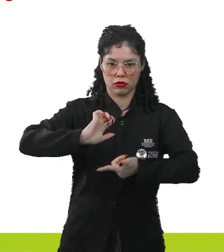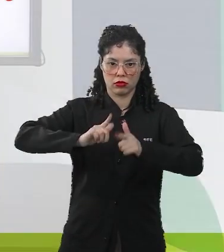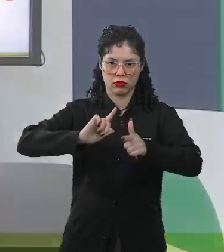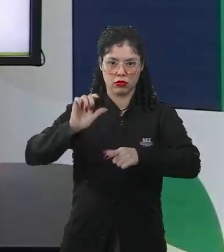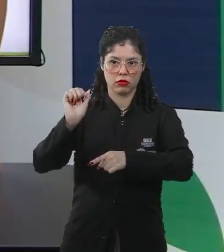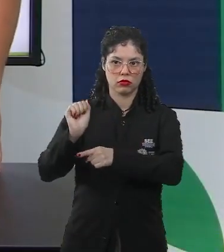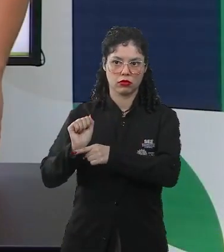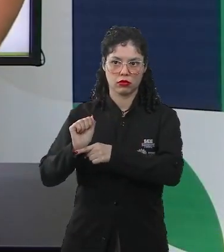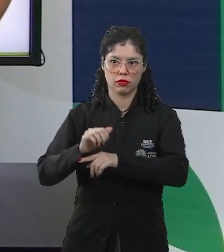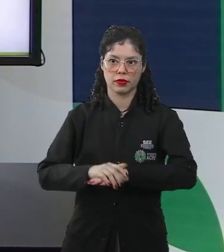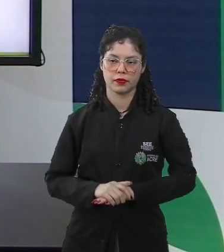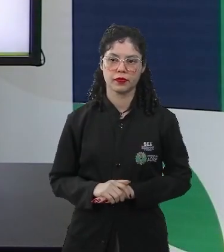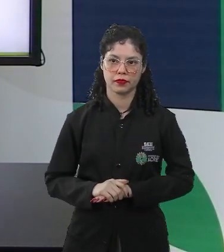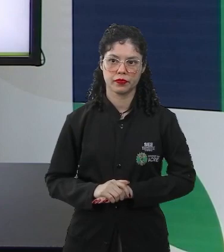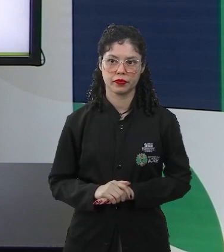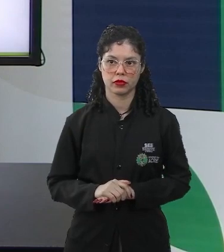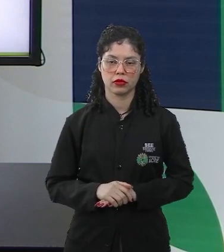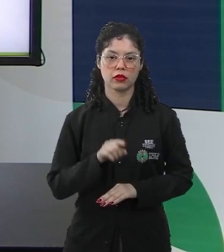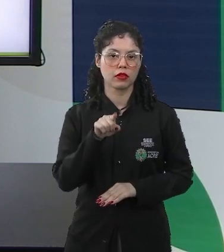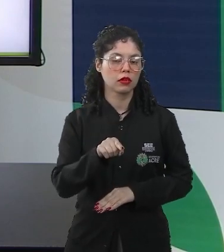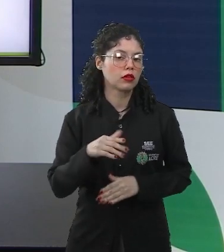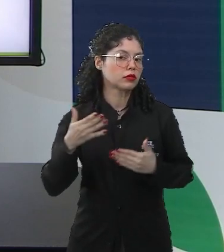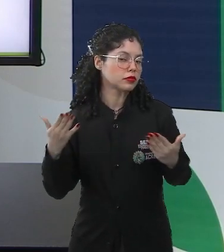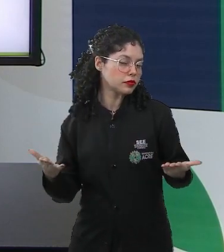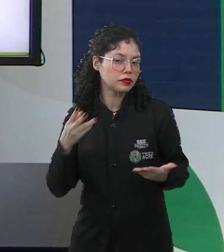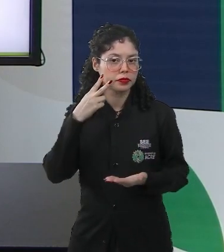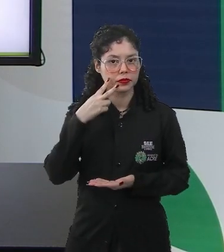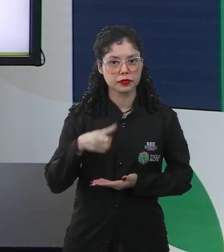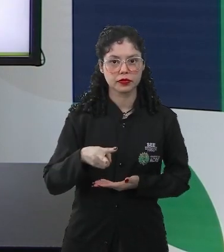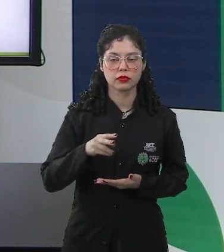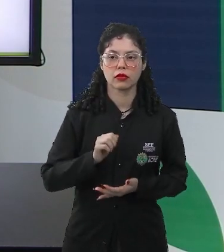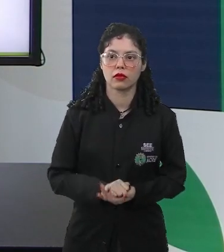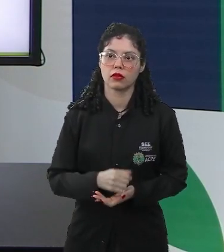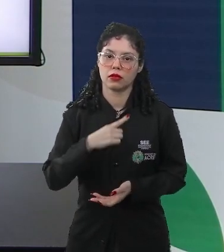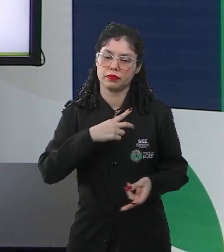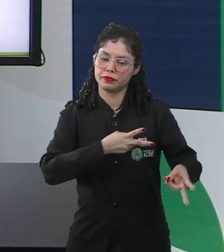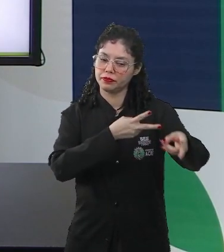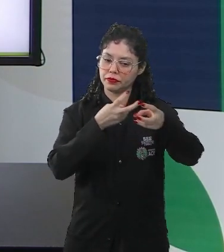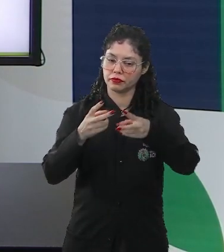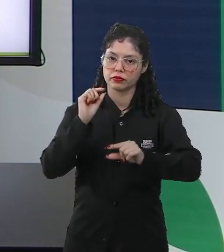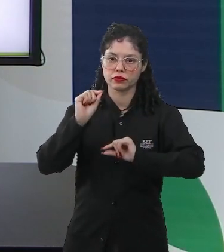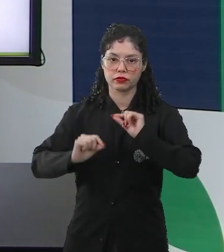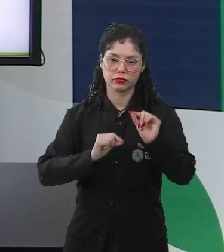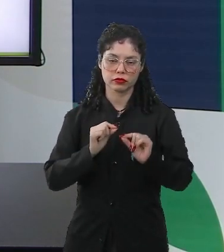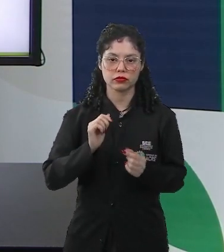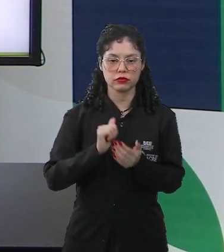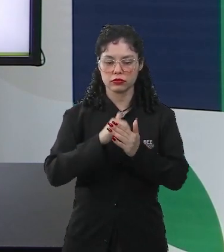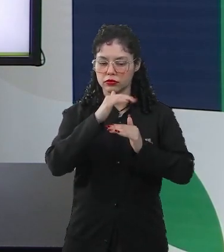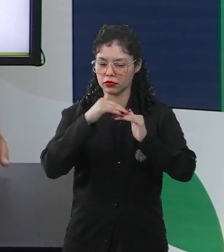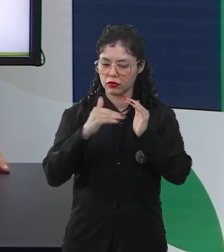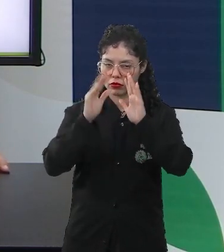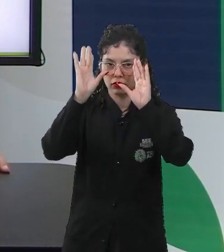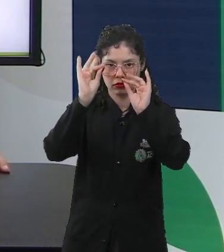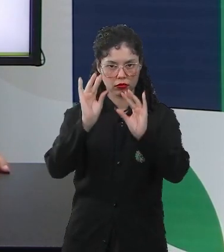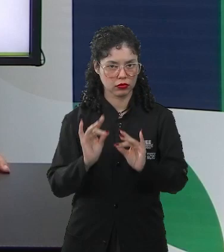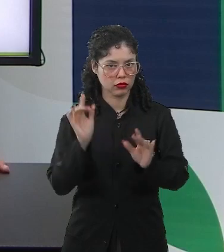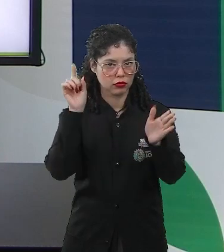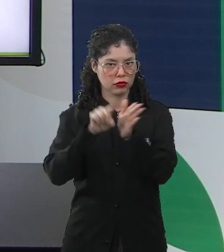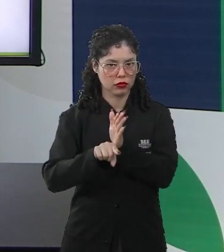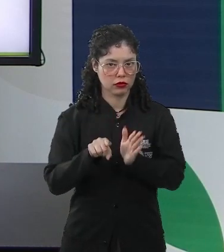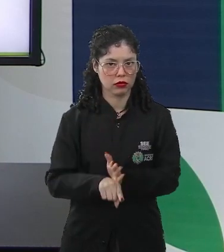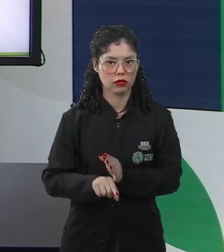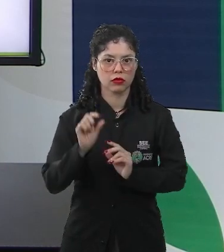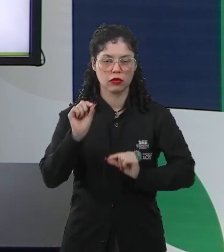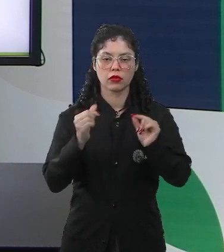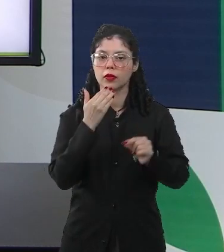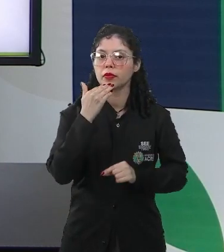Alternativa A. Nesse caso aqui, nós devemos observar todos os detalhes da questão e o